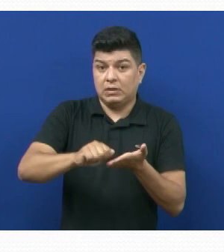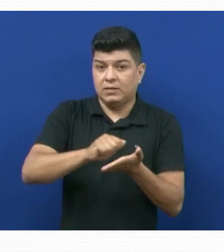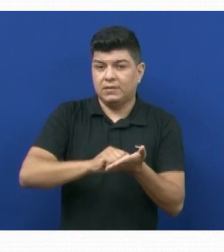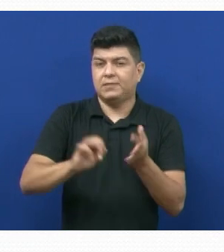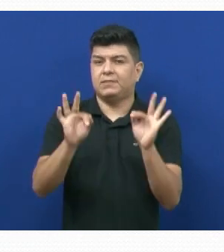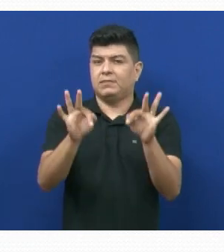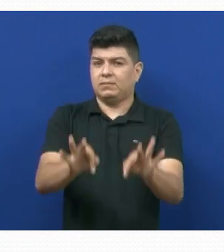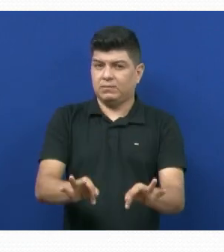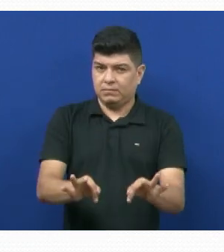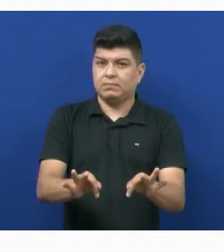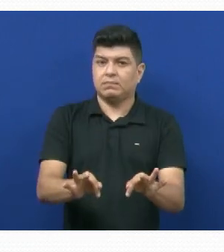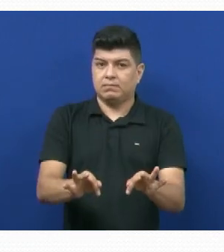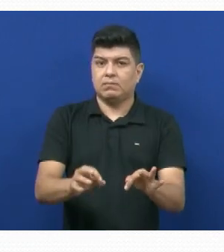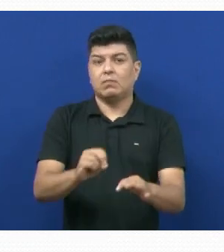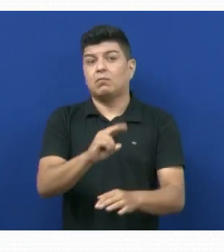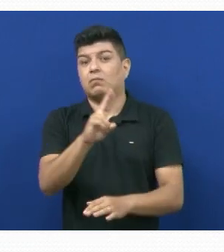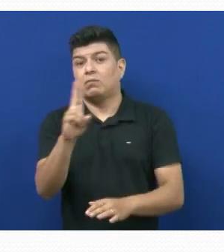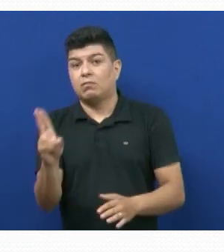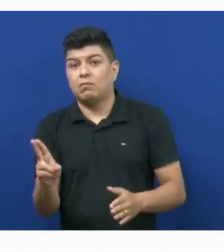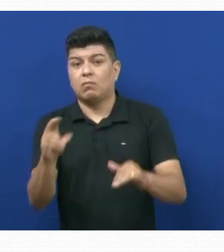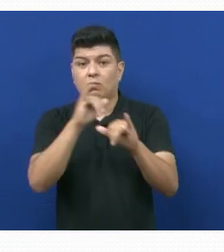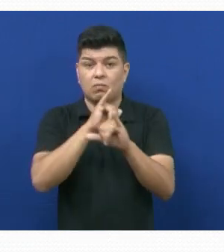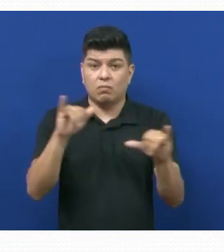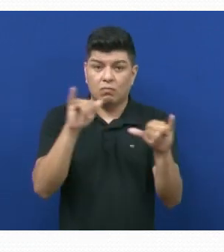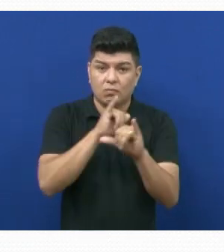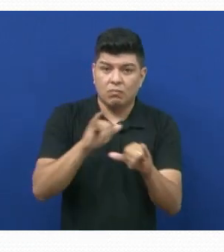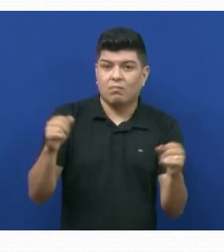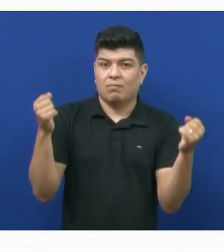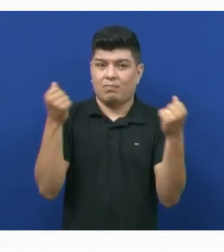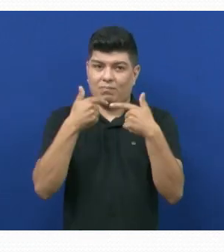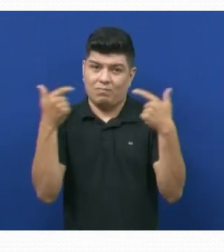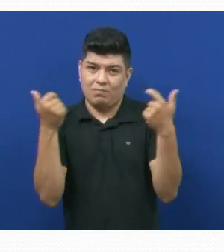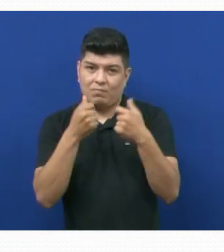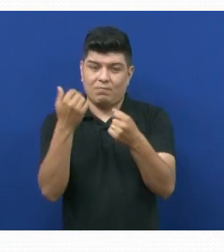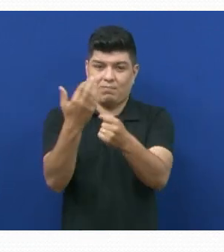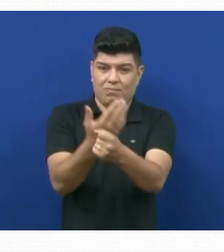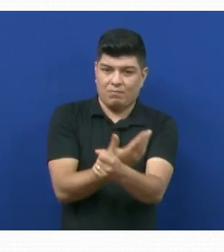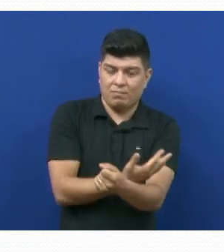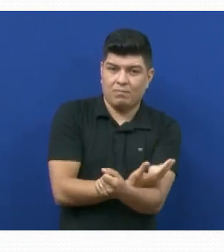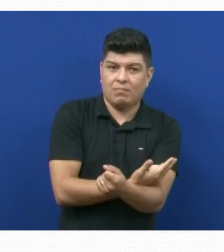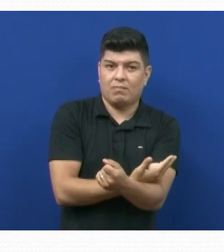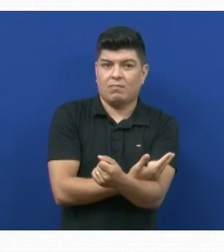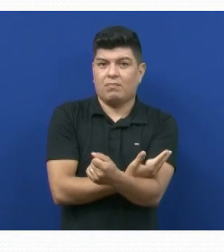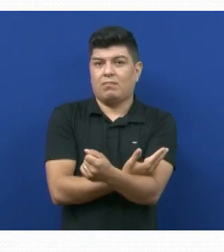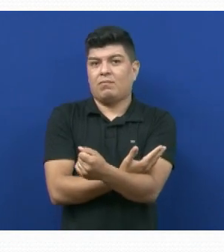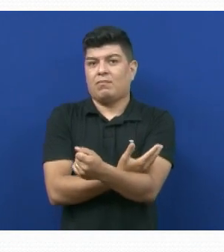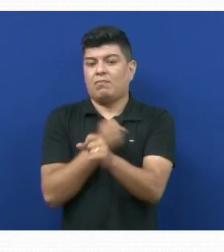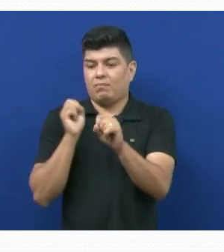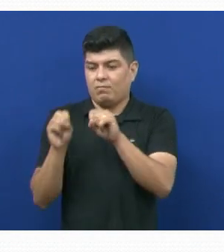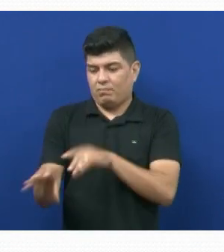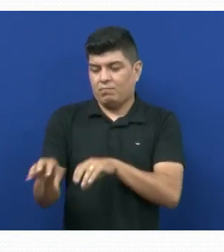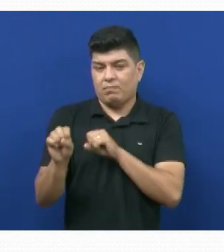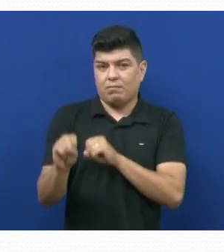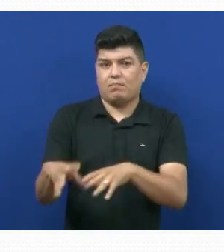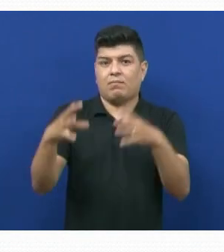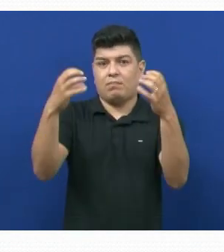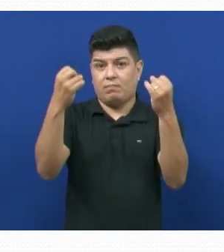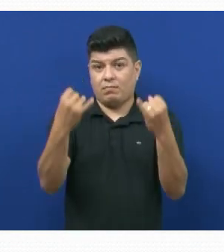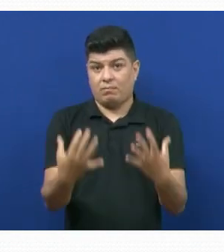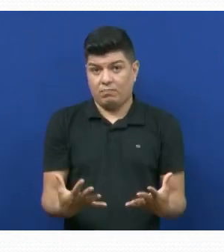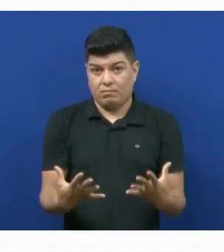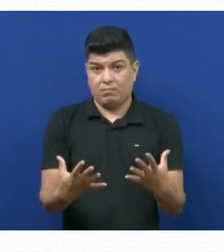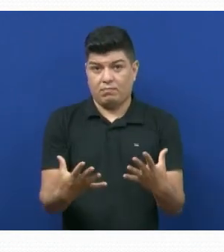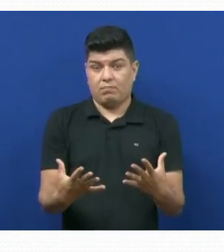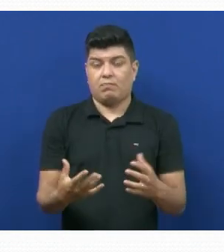uma finalidade, seja ela de informar, entreter, emocionar, ensinar ou explicar